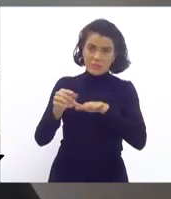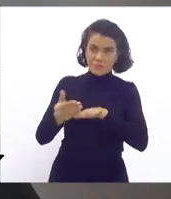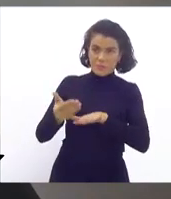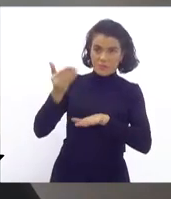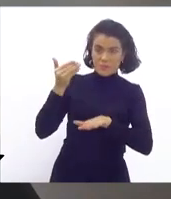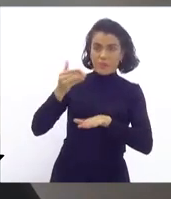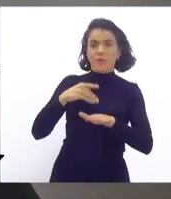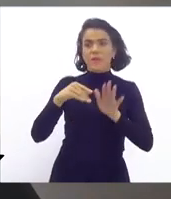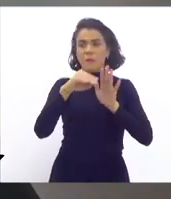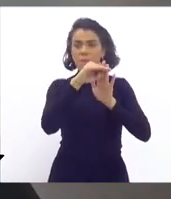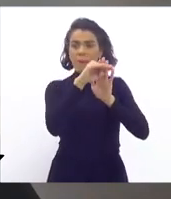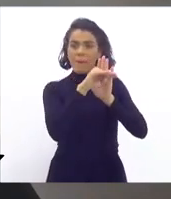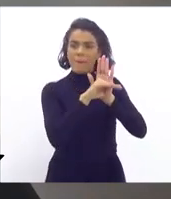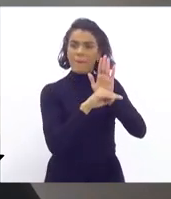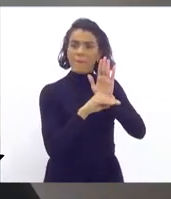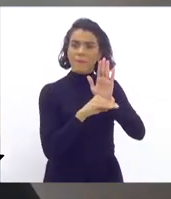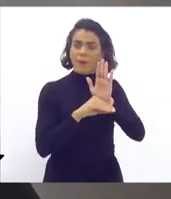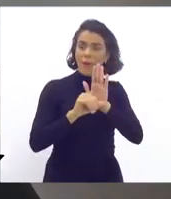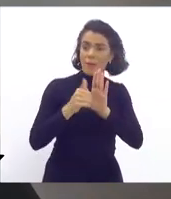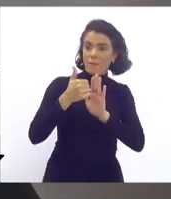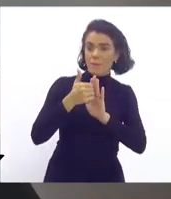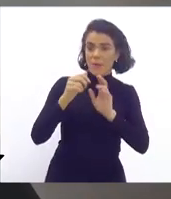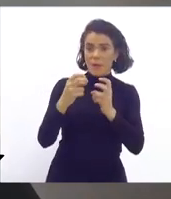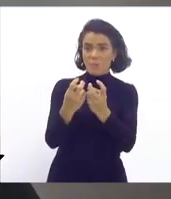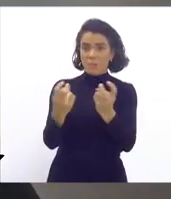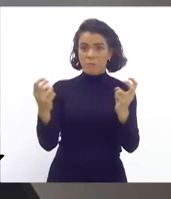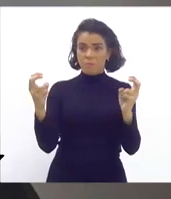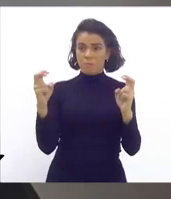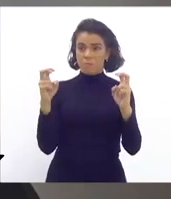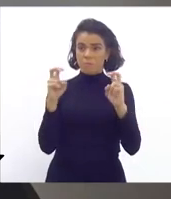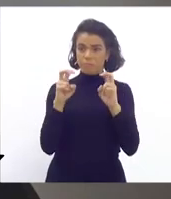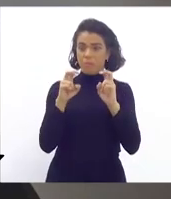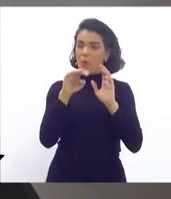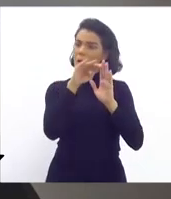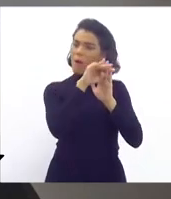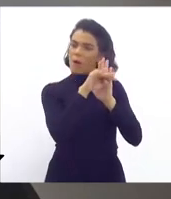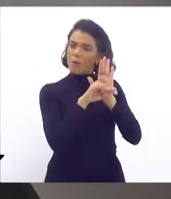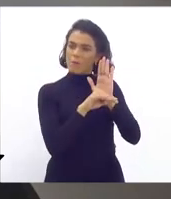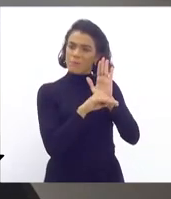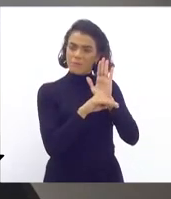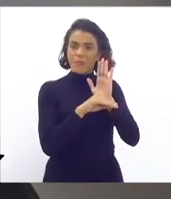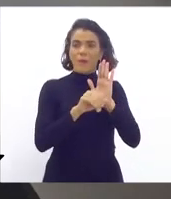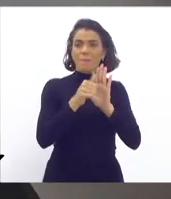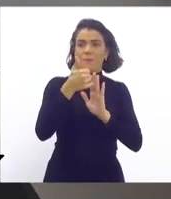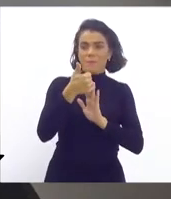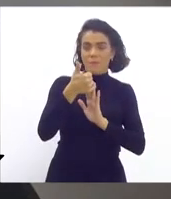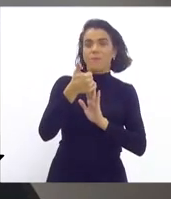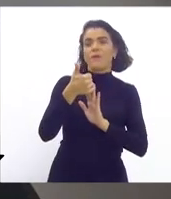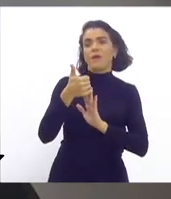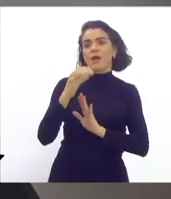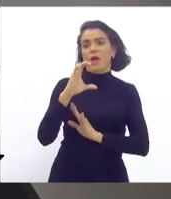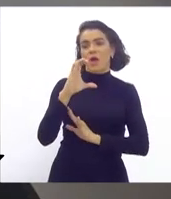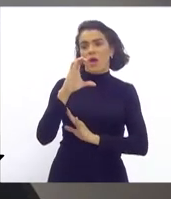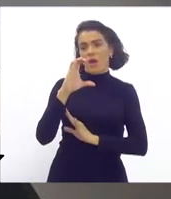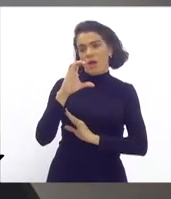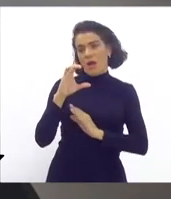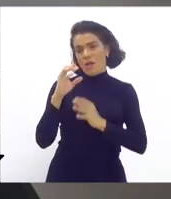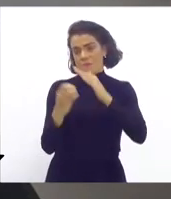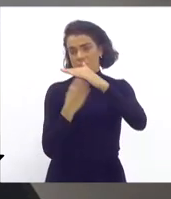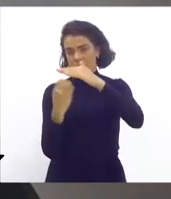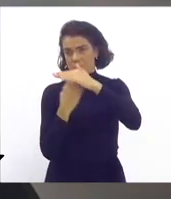aqui a programação de fazer a primeira oitiva com seguindo aquela programação de ouvir primeiro a concessionária de gás na sequência